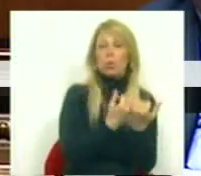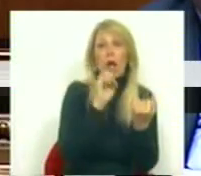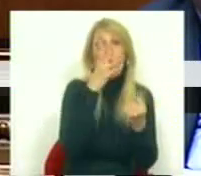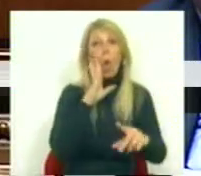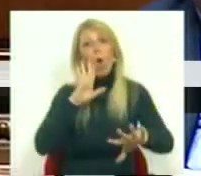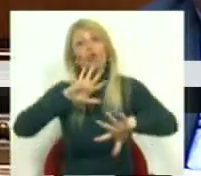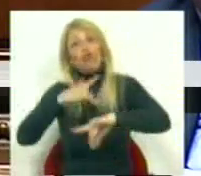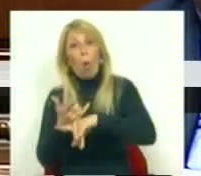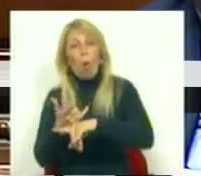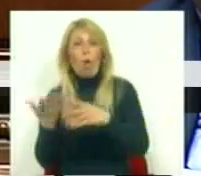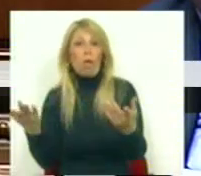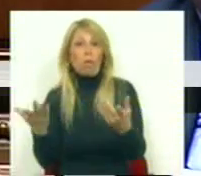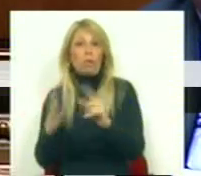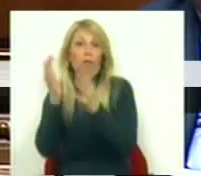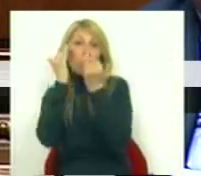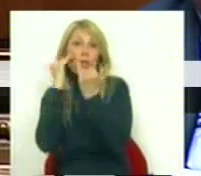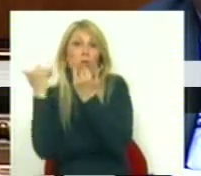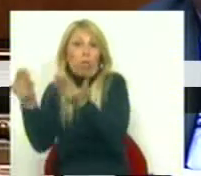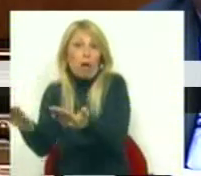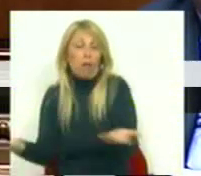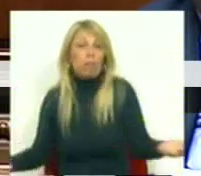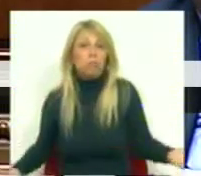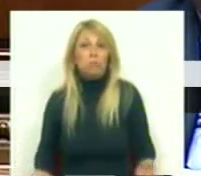vias, estejam adequadamente